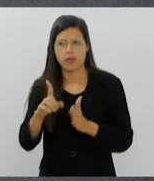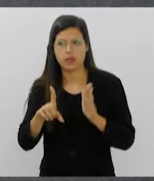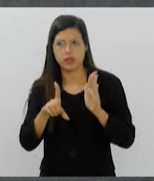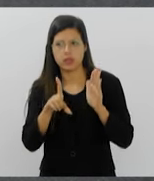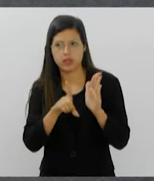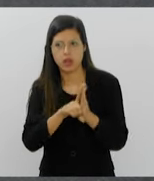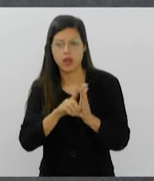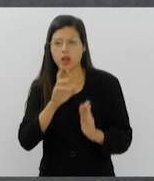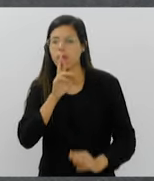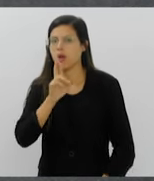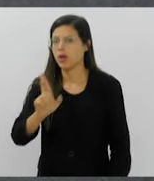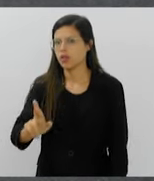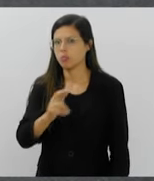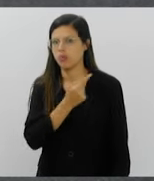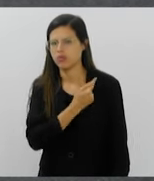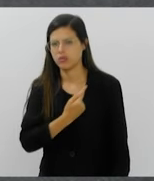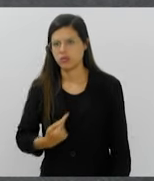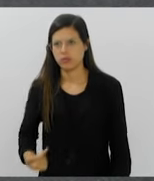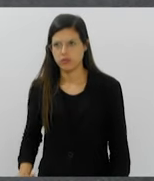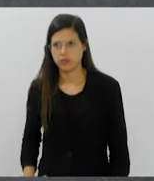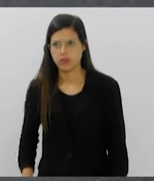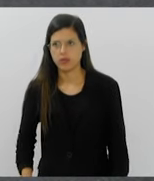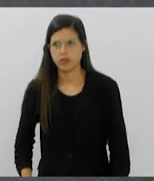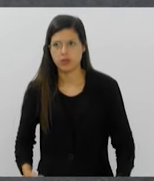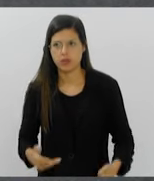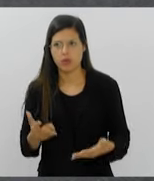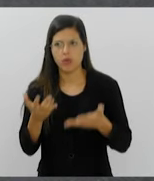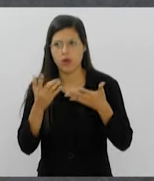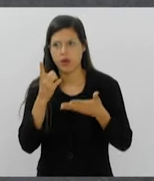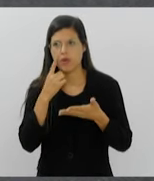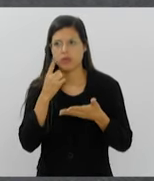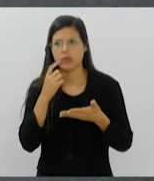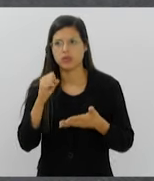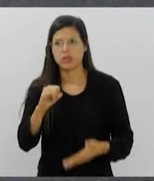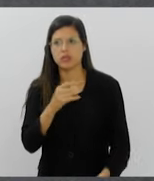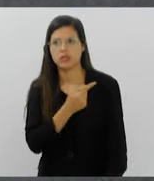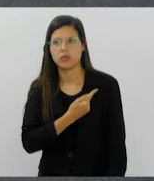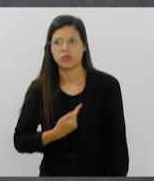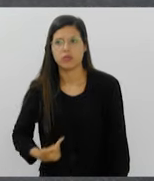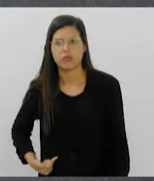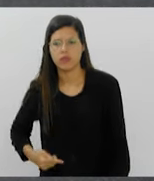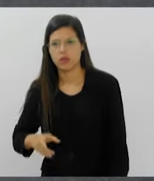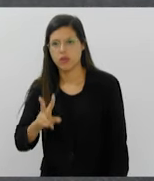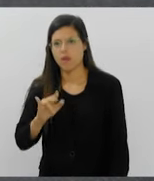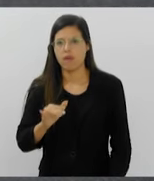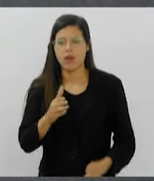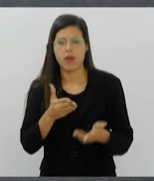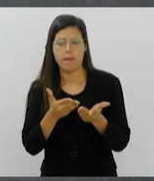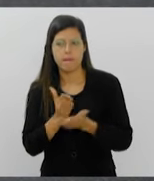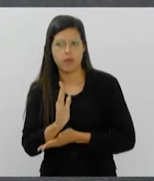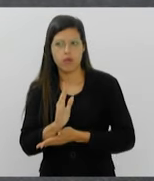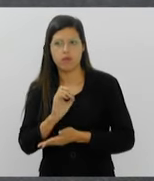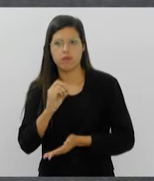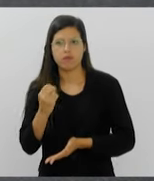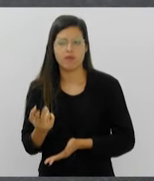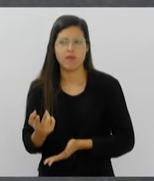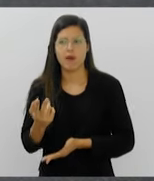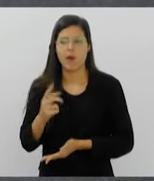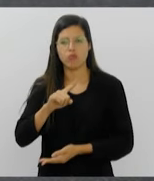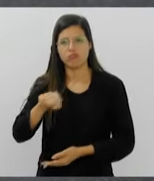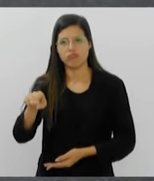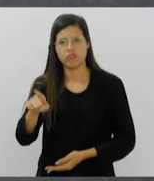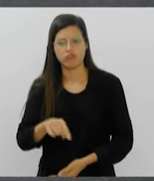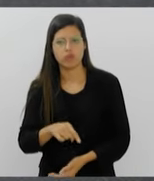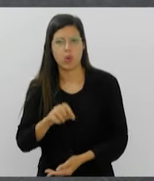como uma resposta ao governo, porque aí eu quero ver se o governador vai sancionar ou se ele vai vetar, ou, pior